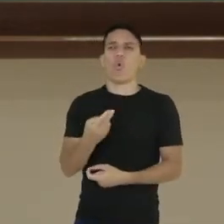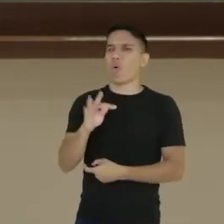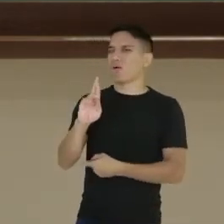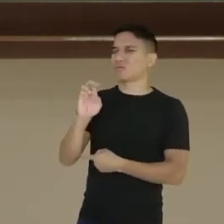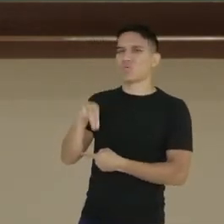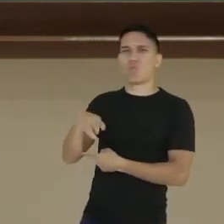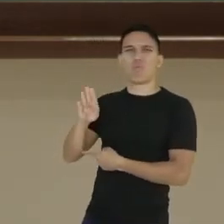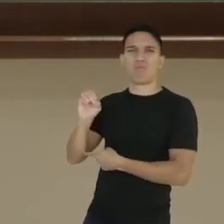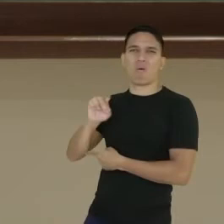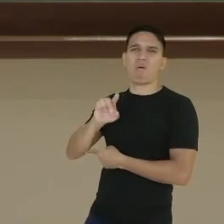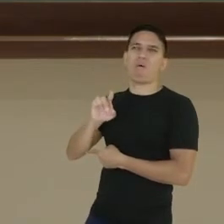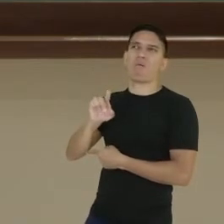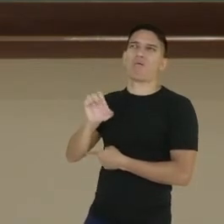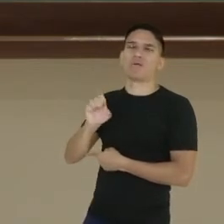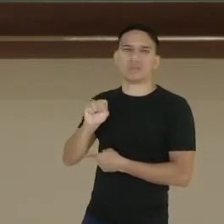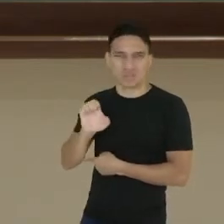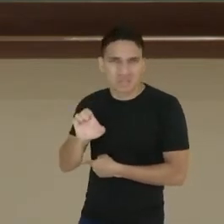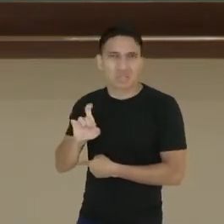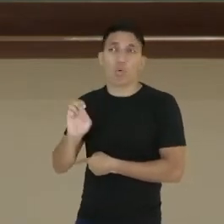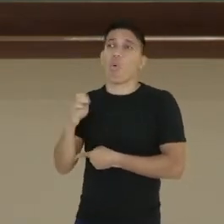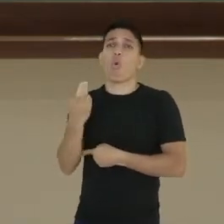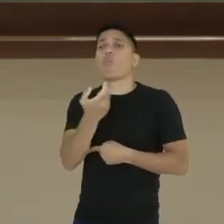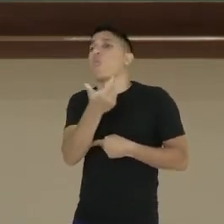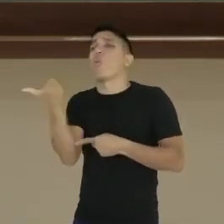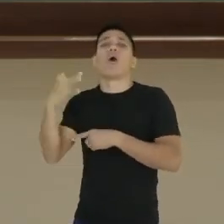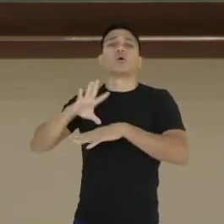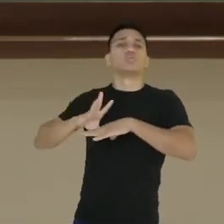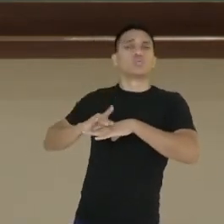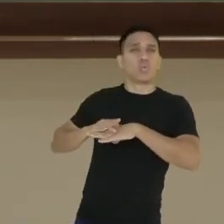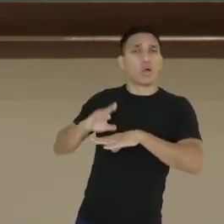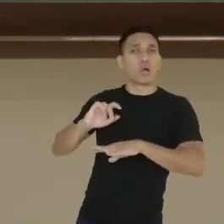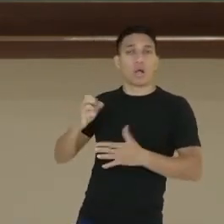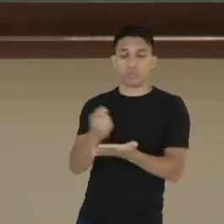tem alguma doença, a pílula pode